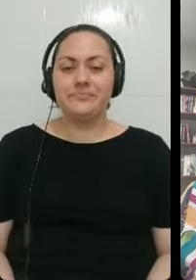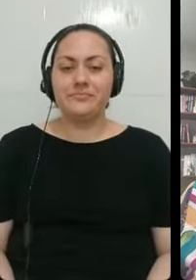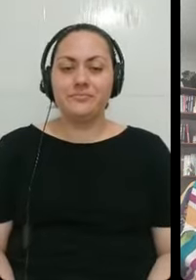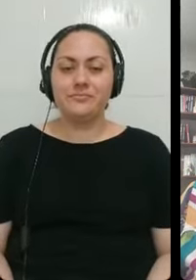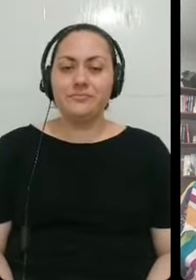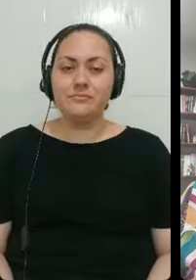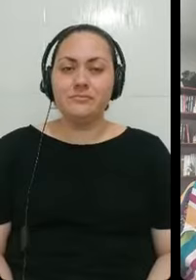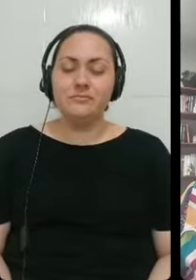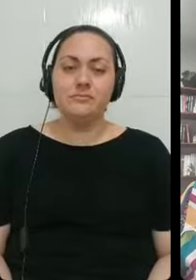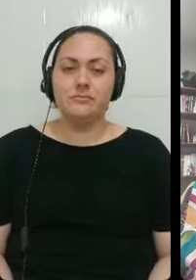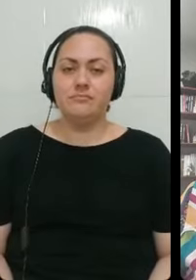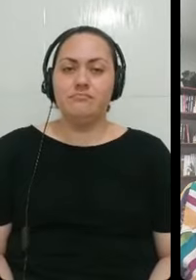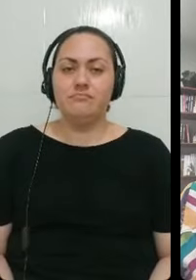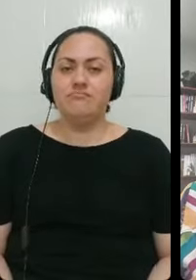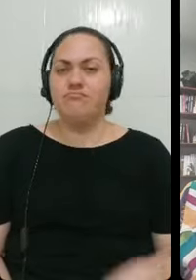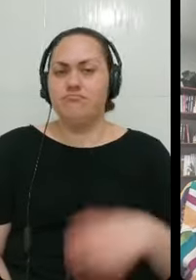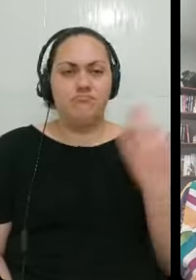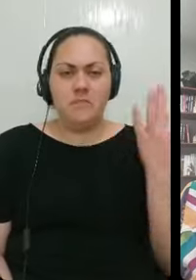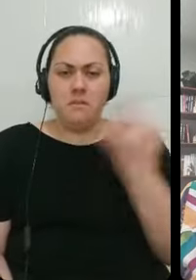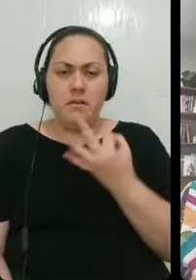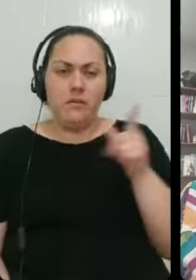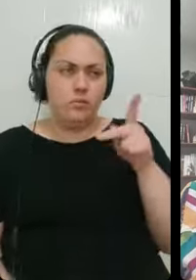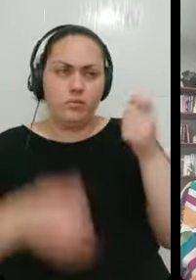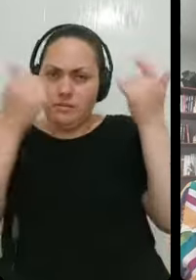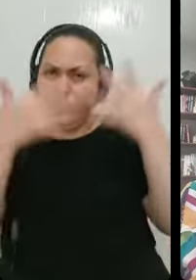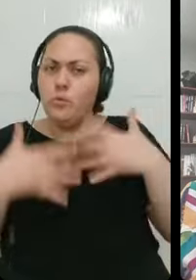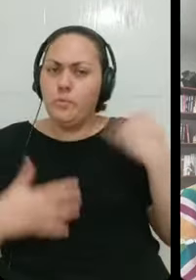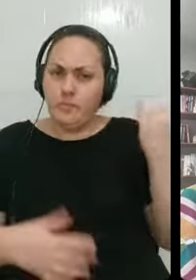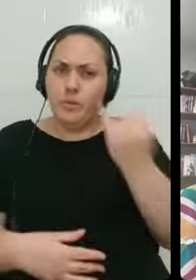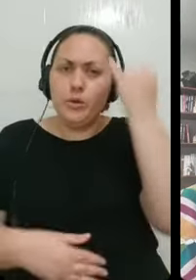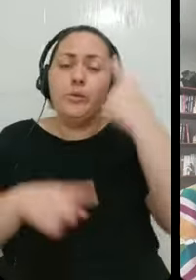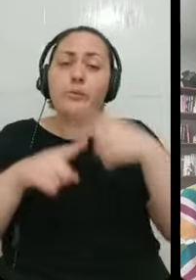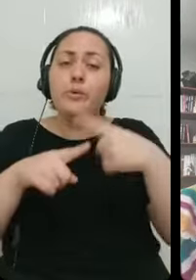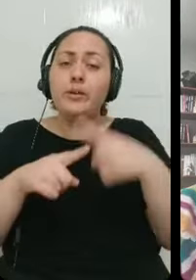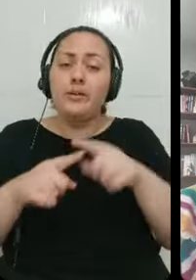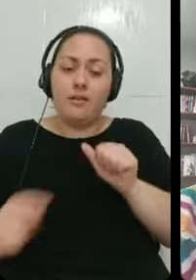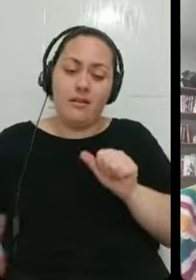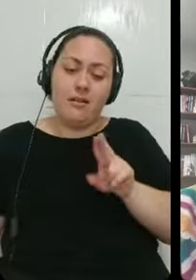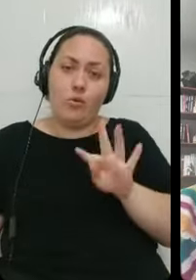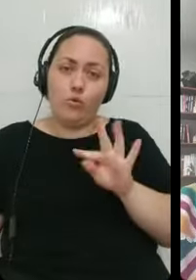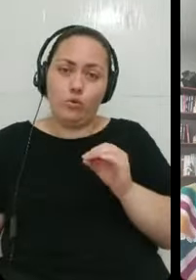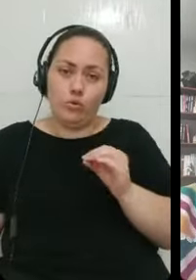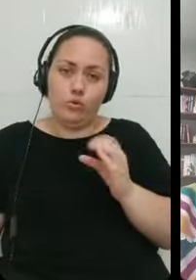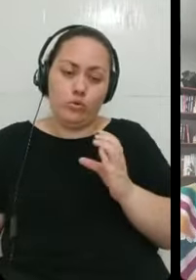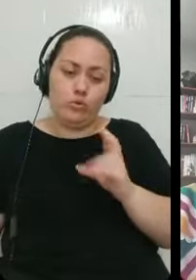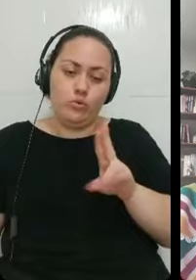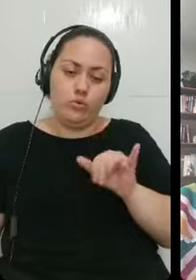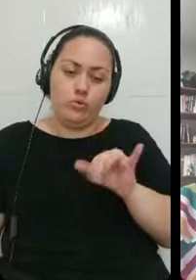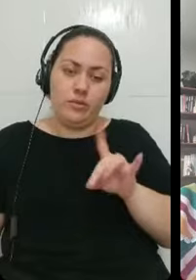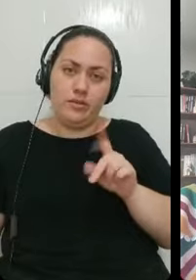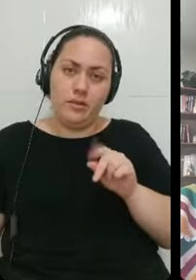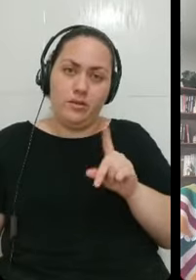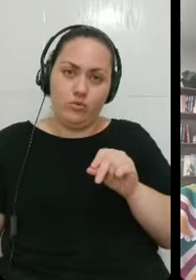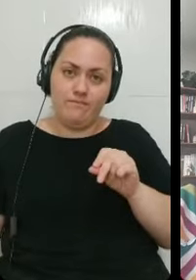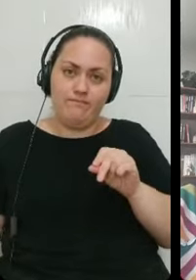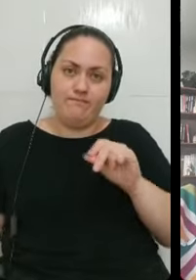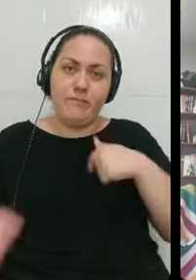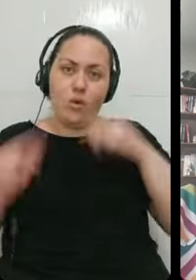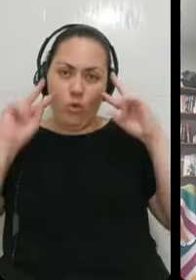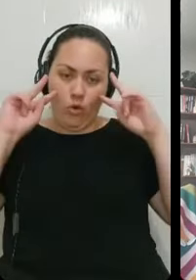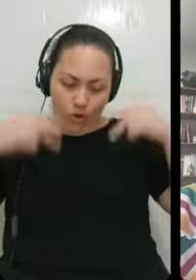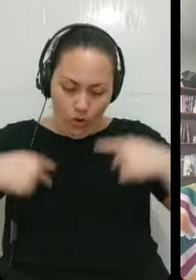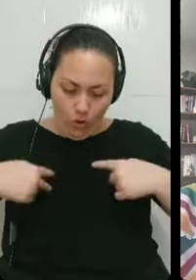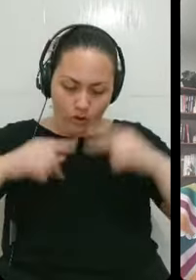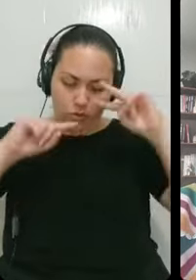isso que tu diz, né? Porque, na verdade, a questão do autocuidado passa também por aspectos de autonomia, e autonomia se conquista com